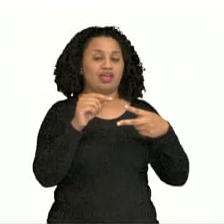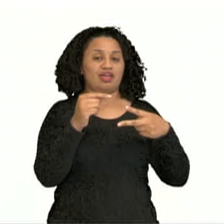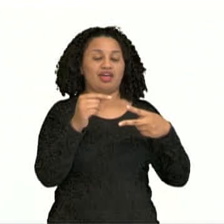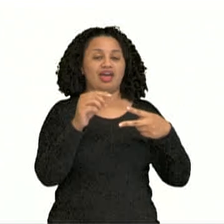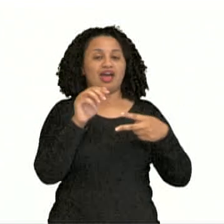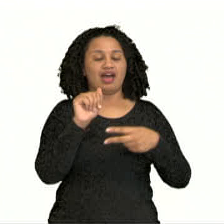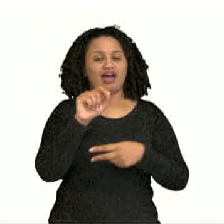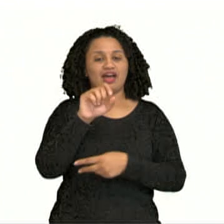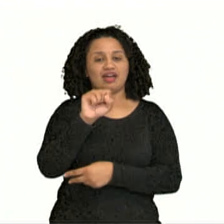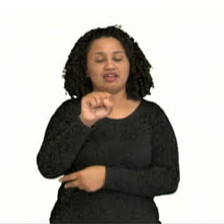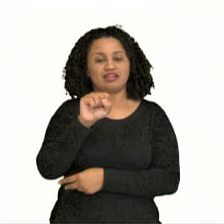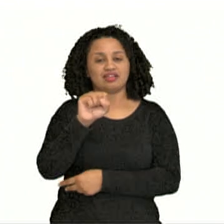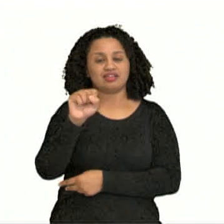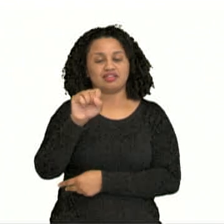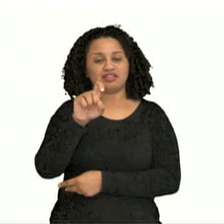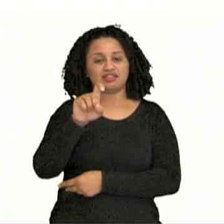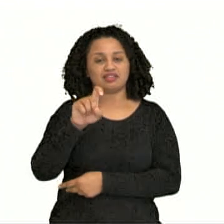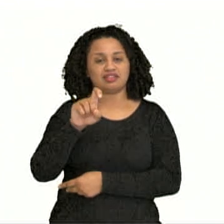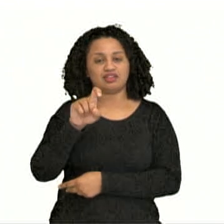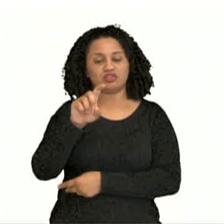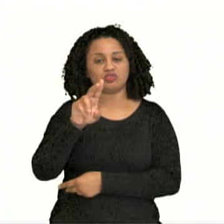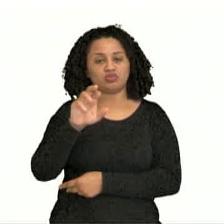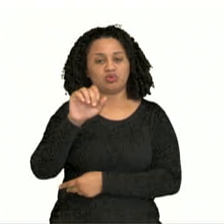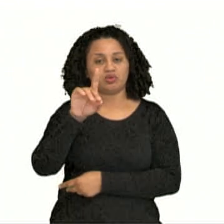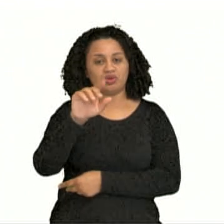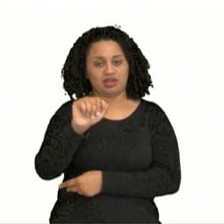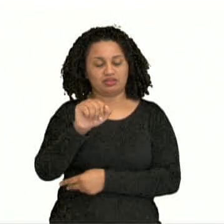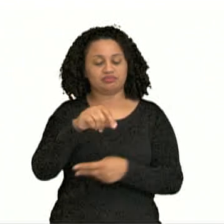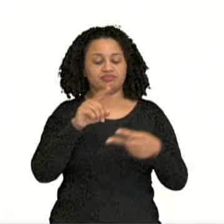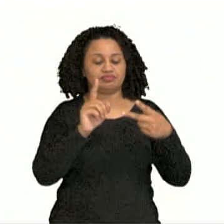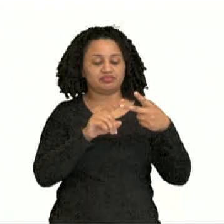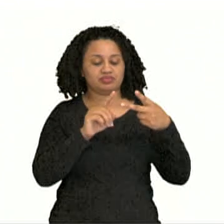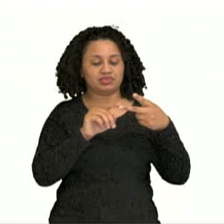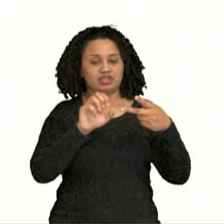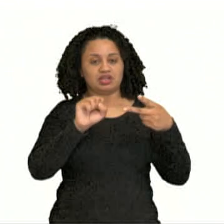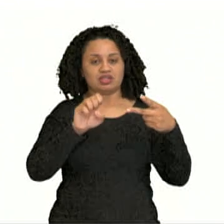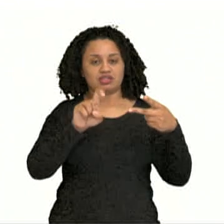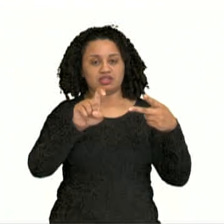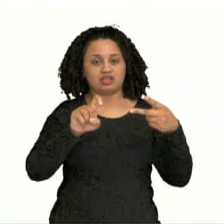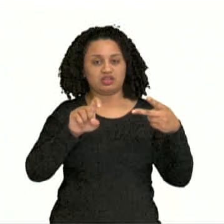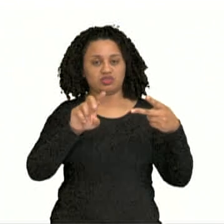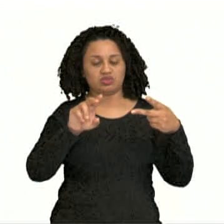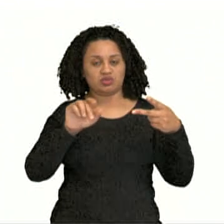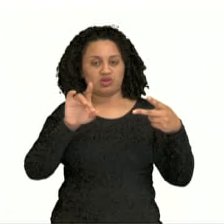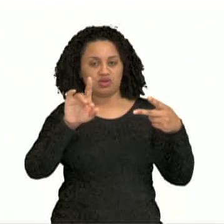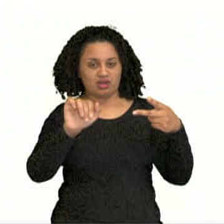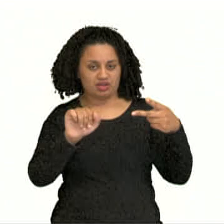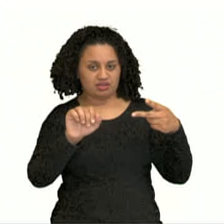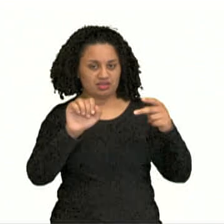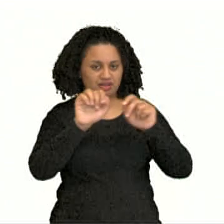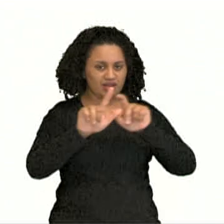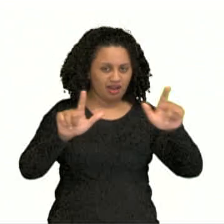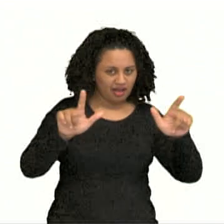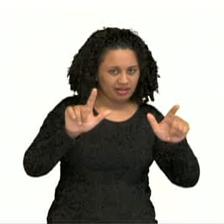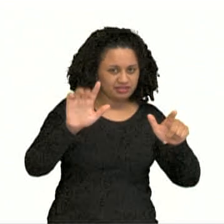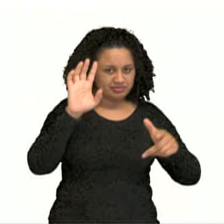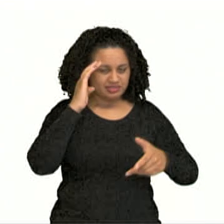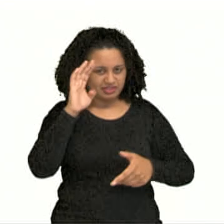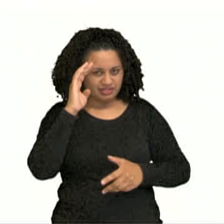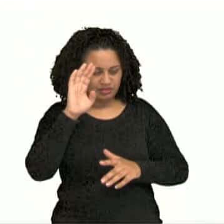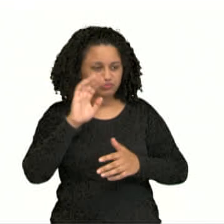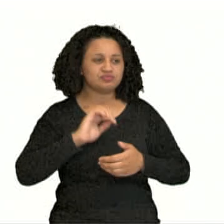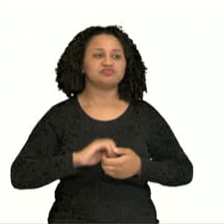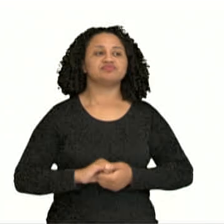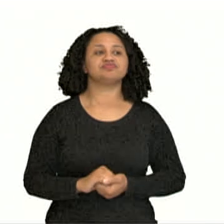assexuada e na fase 2 é uma fase sexuada. Ficou claro esse exercício? Essa atividade? Vamos